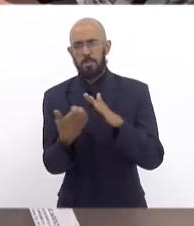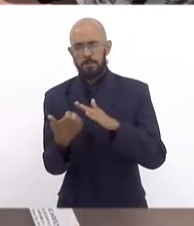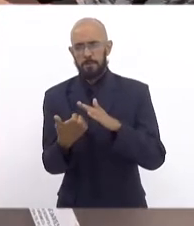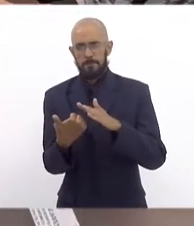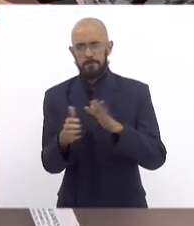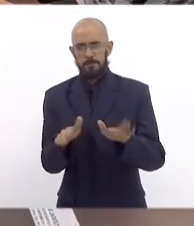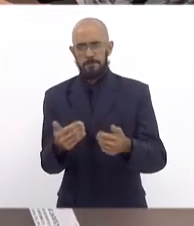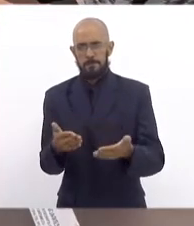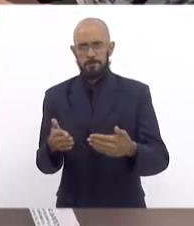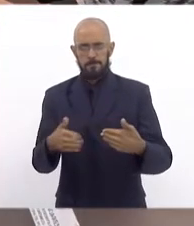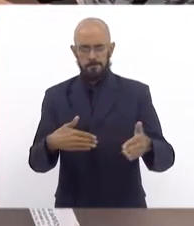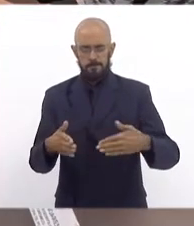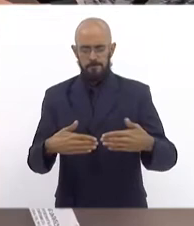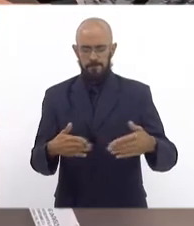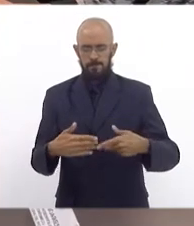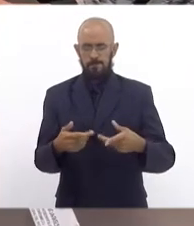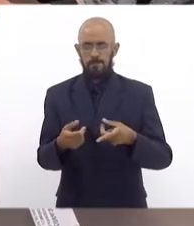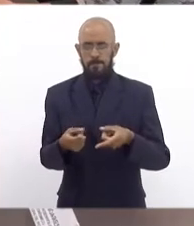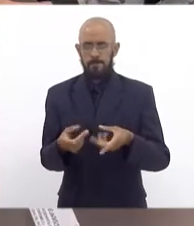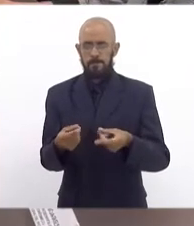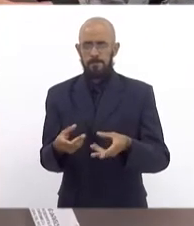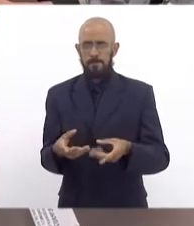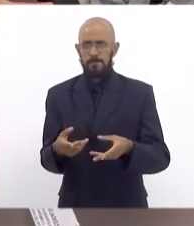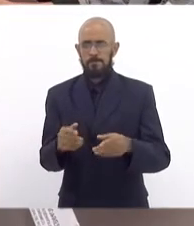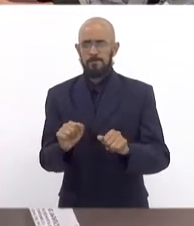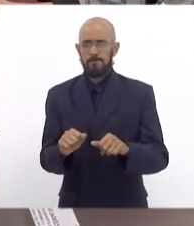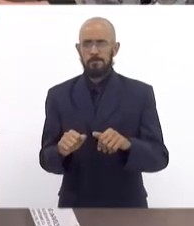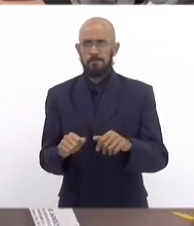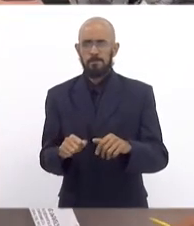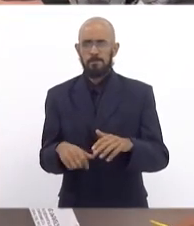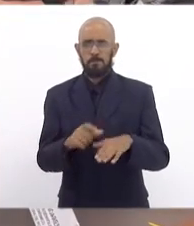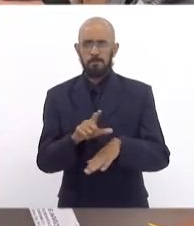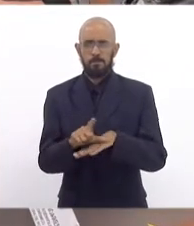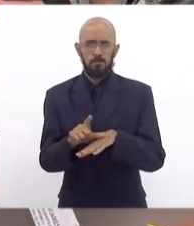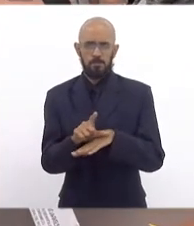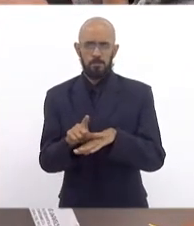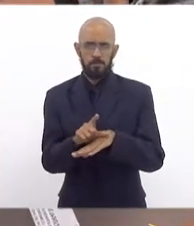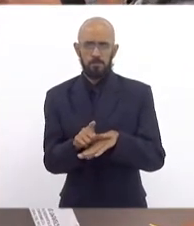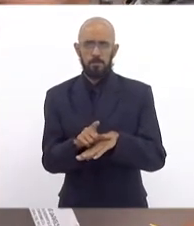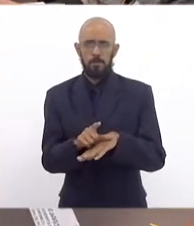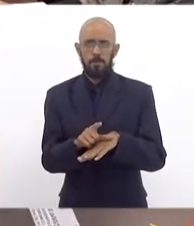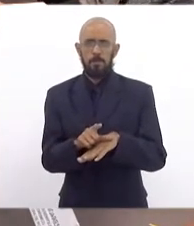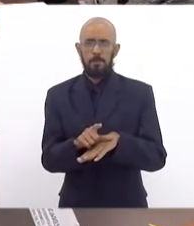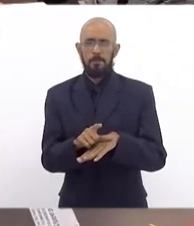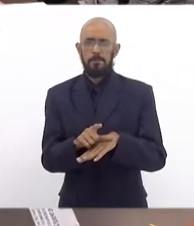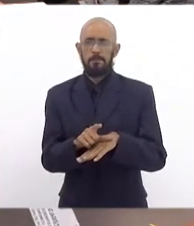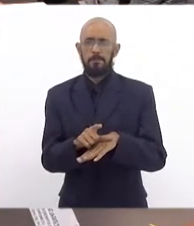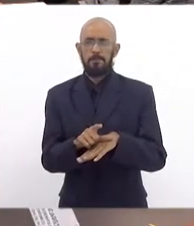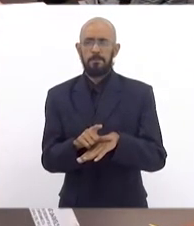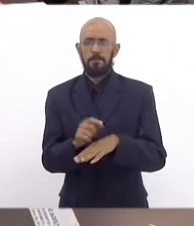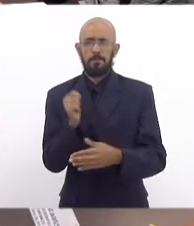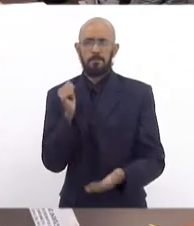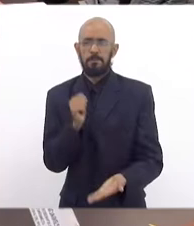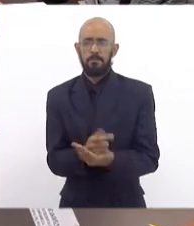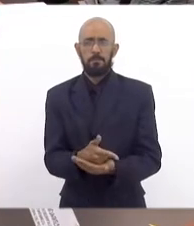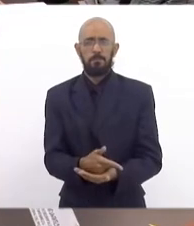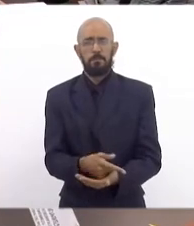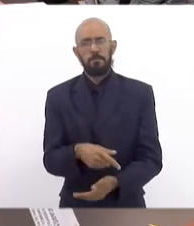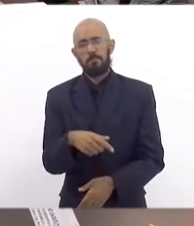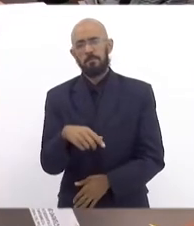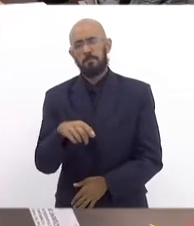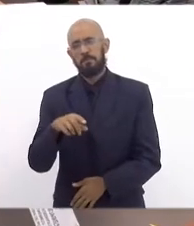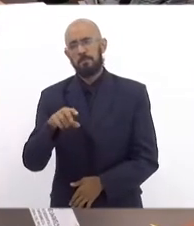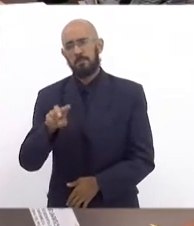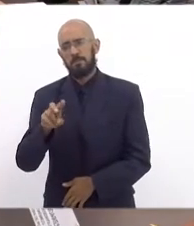é vende para um estabelecimento comercial e paga dois e-mail três e